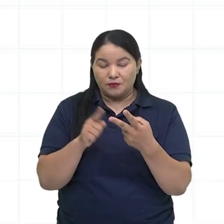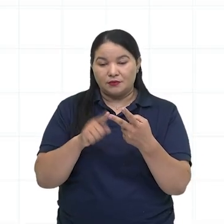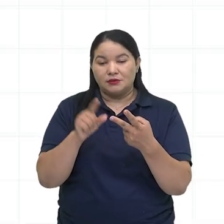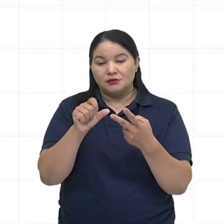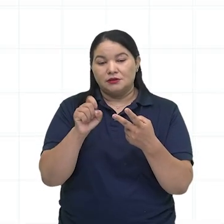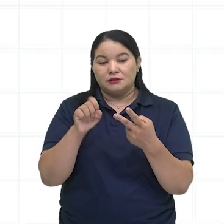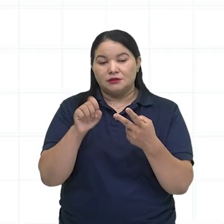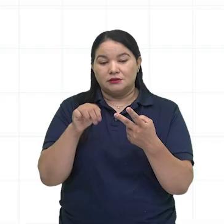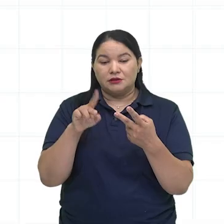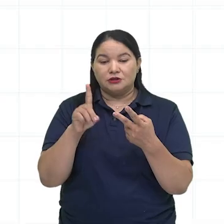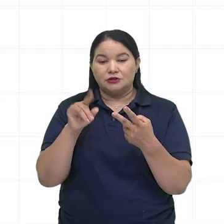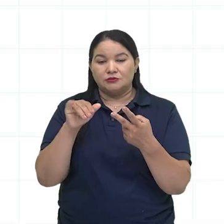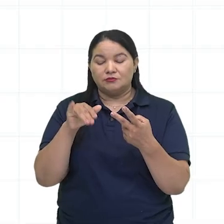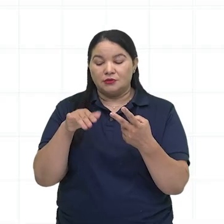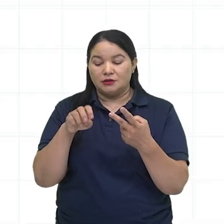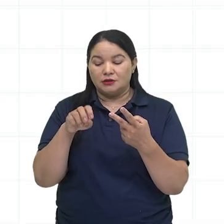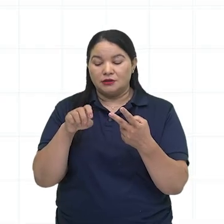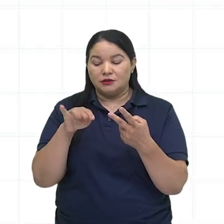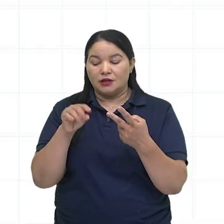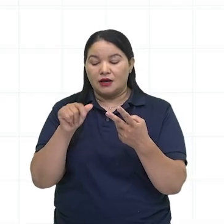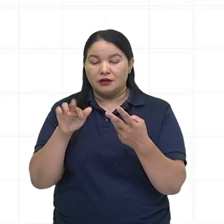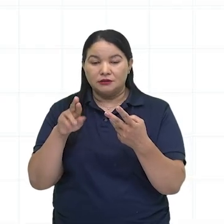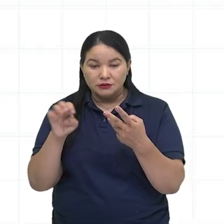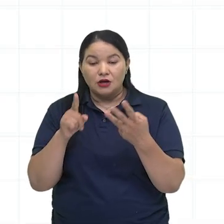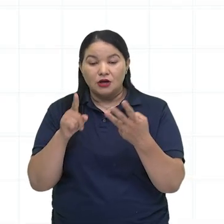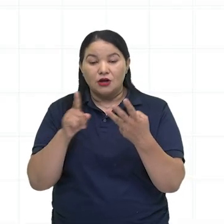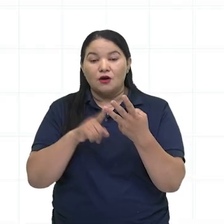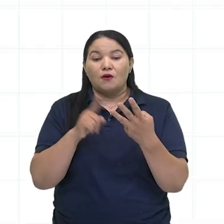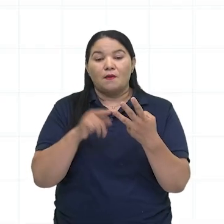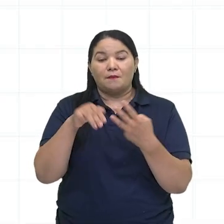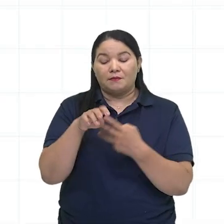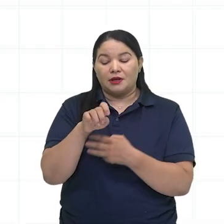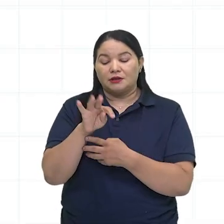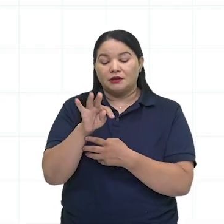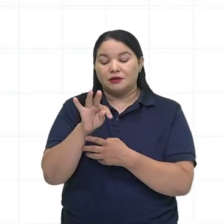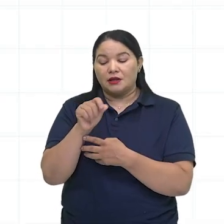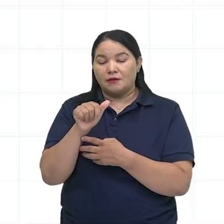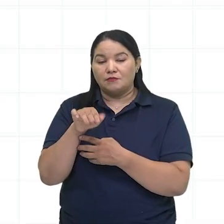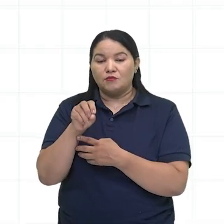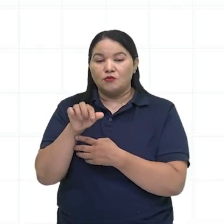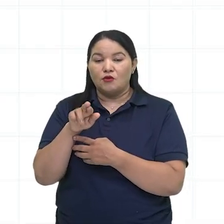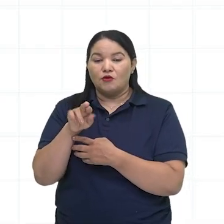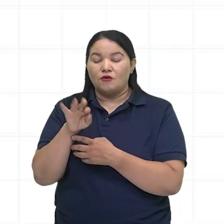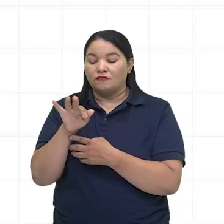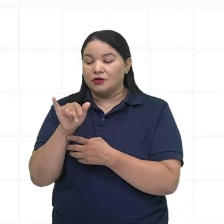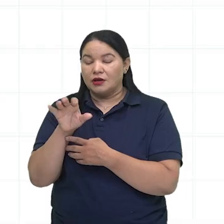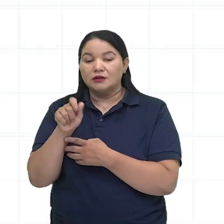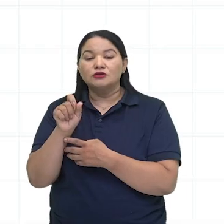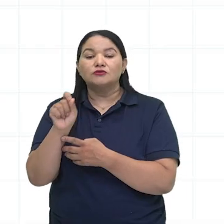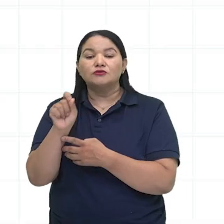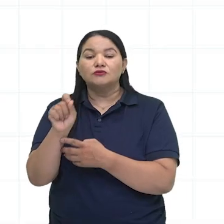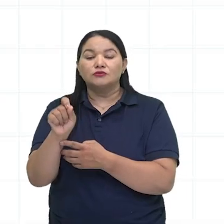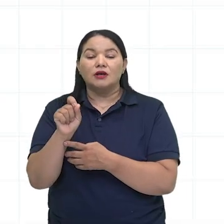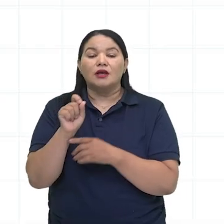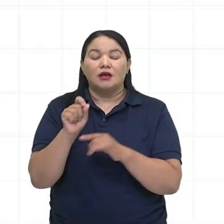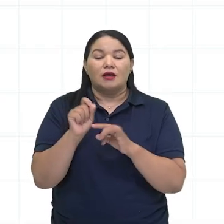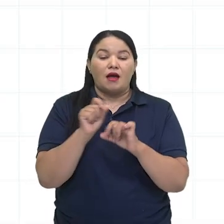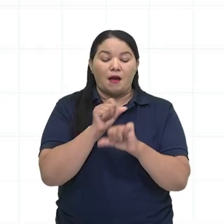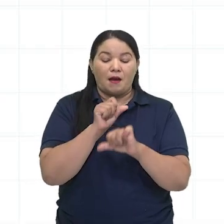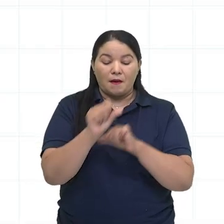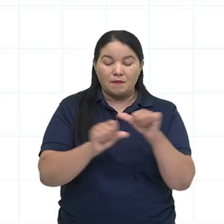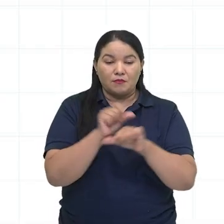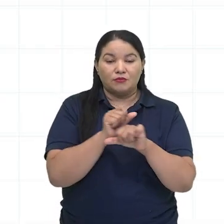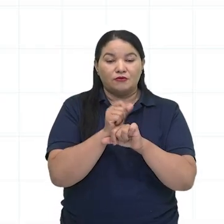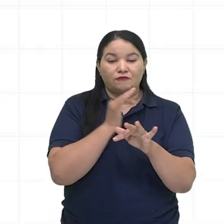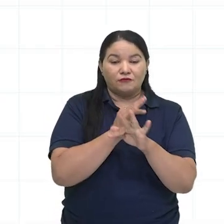rochas metamórficas, elas vão ter que sofrer o quê? Algum tipo de alteração físico ou